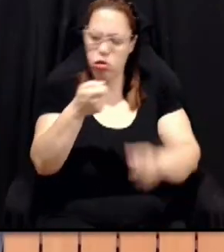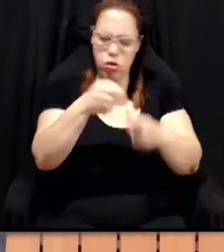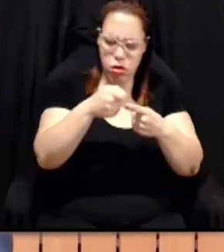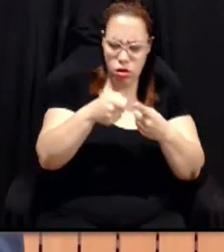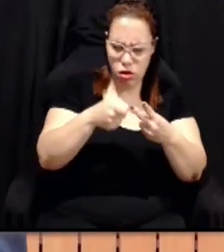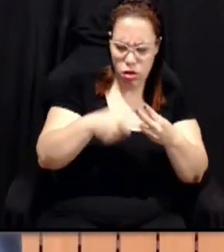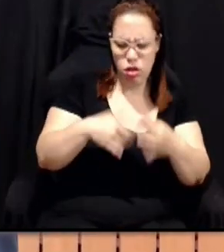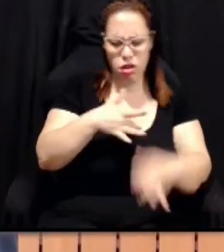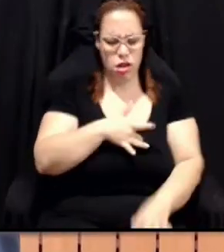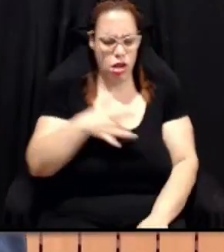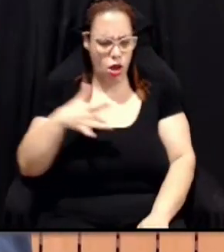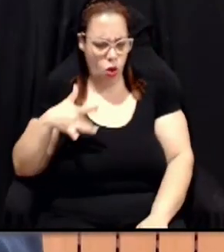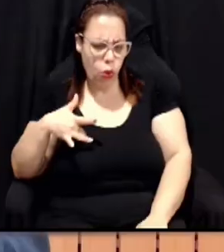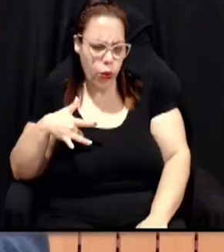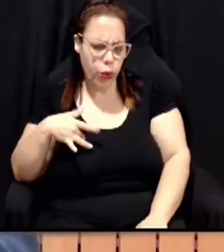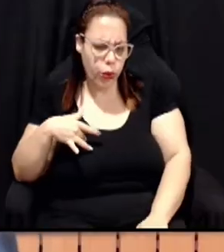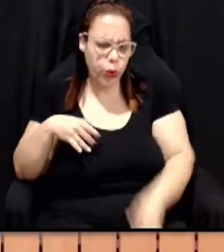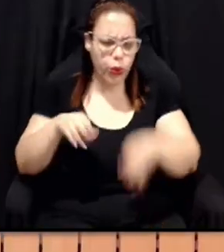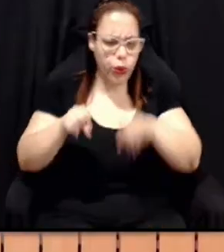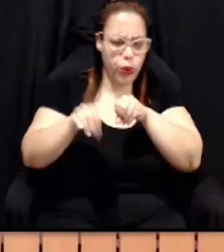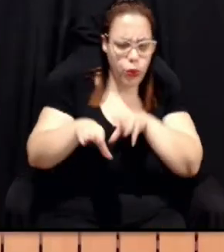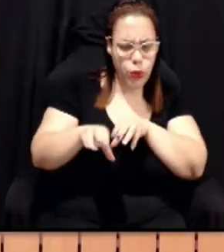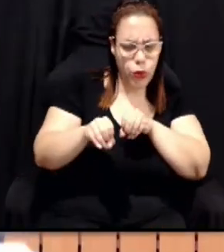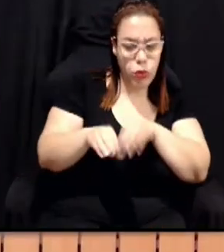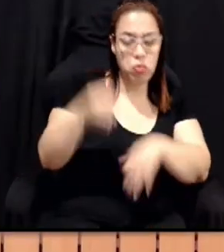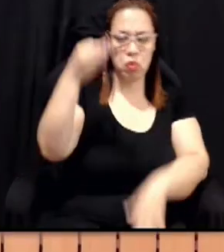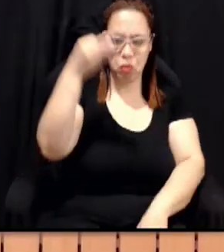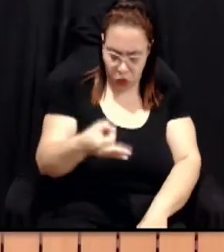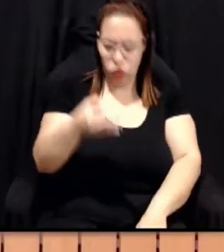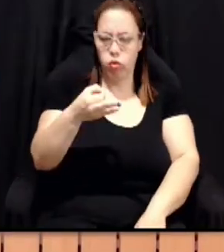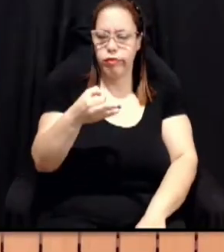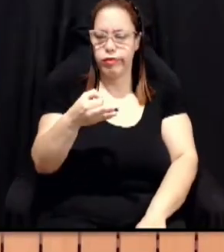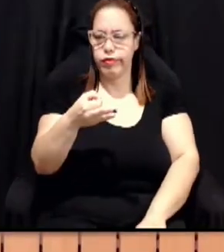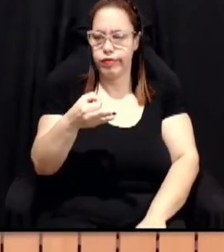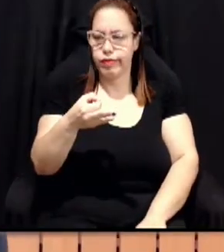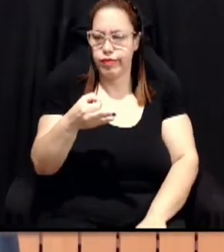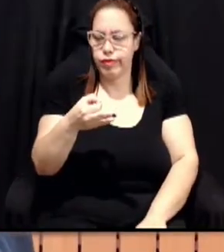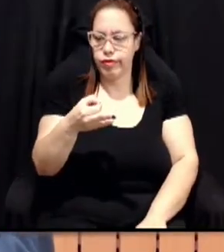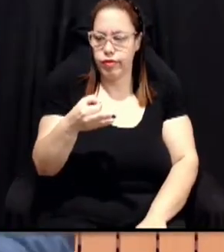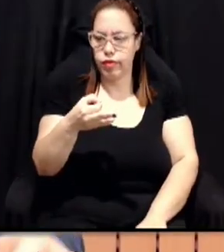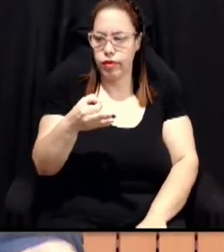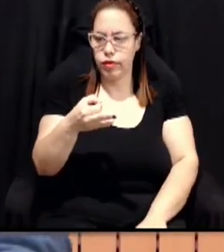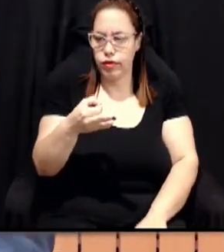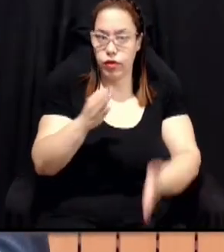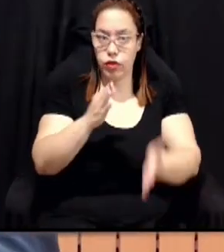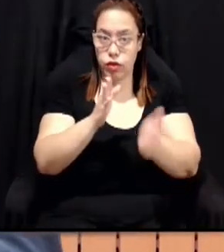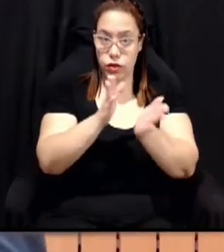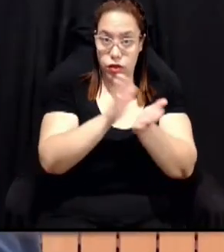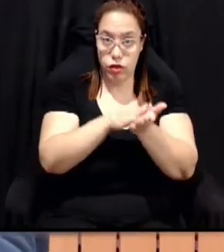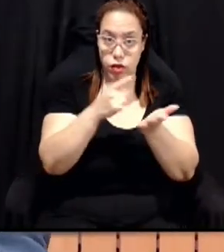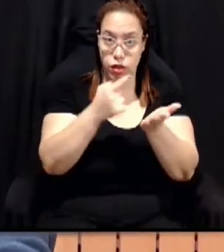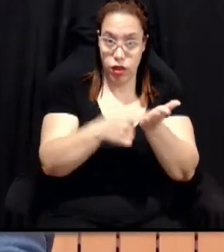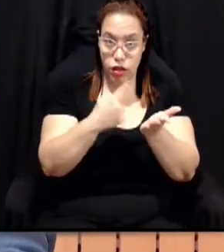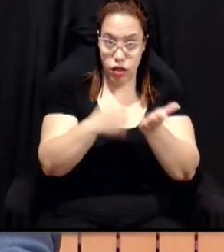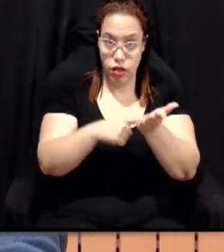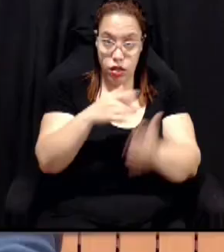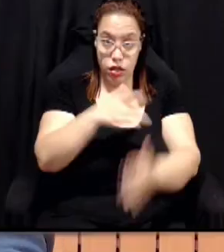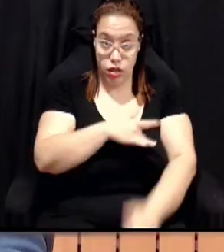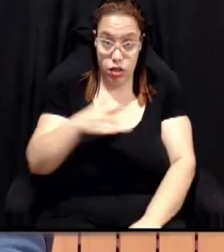saúde, educação, eles foram cumpridos. A saúde,